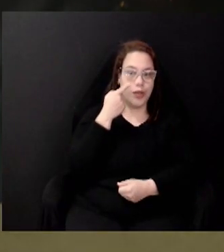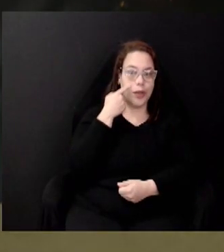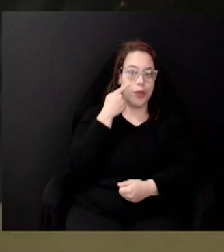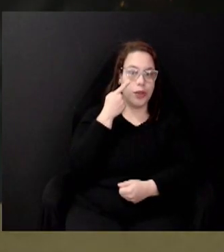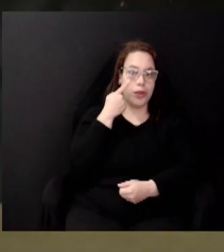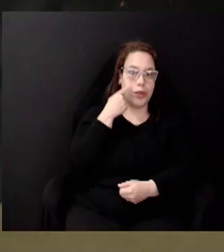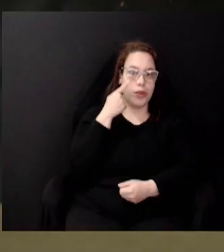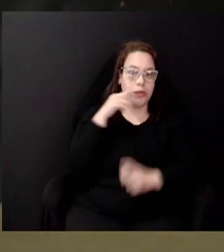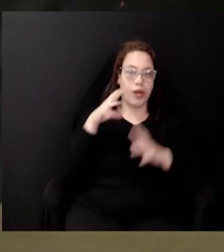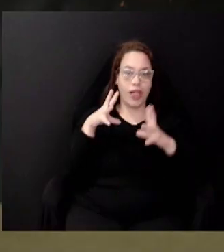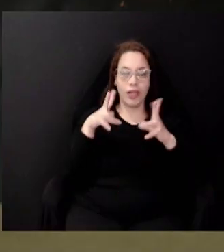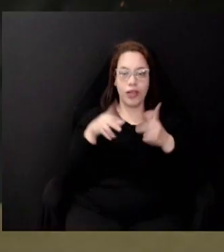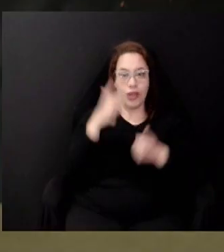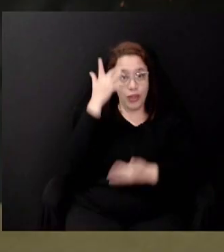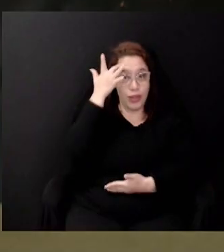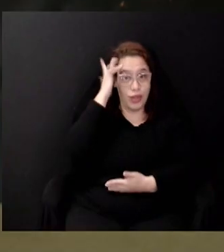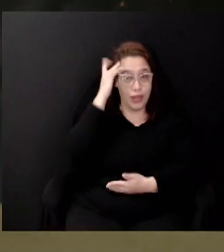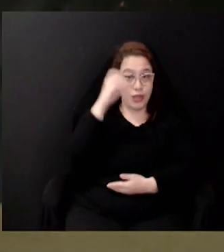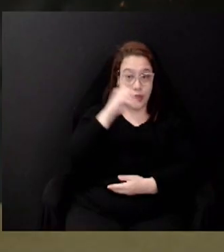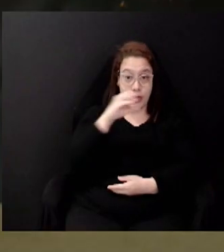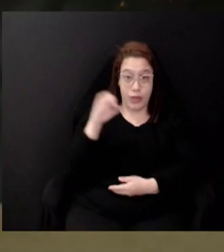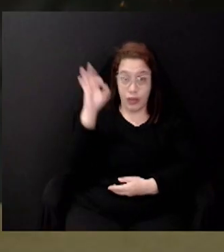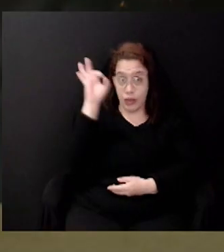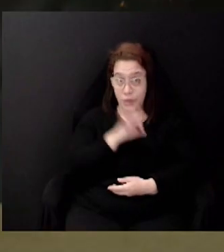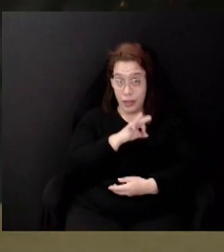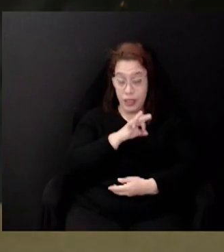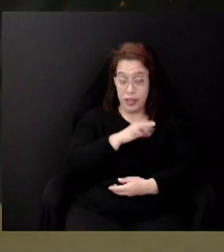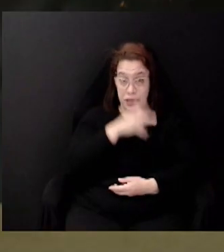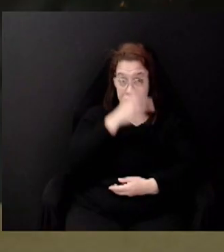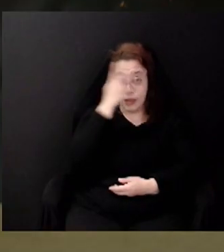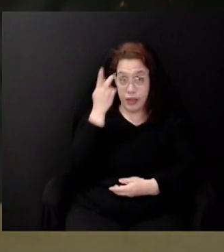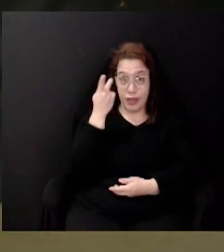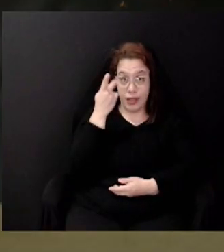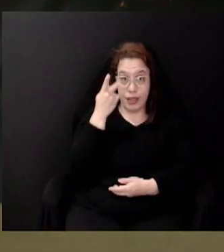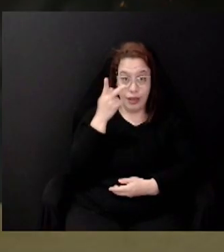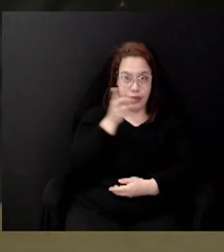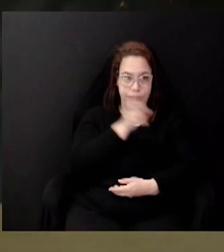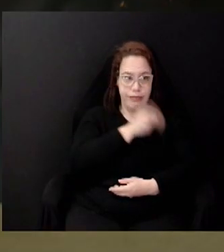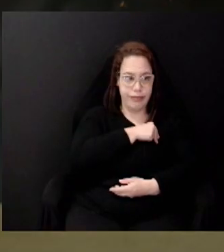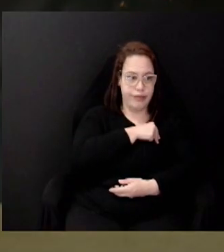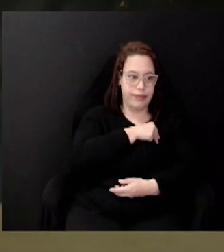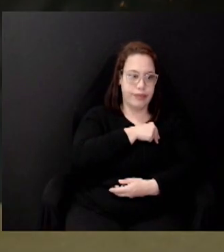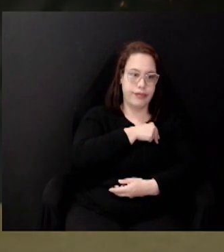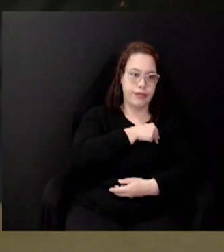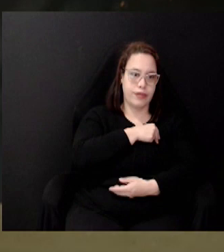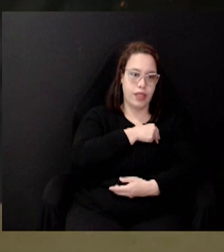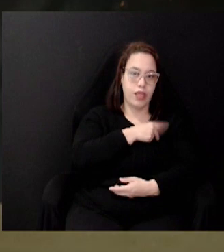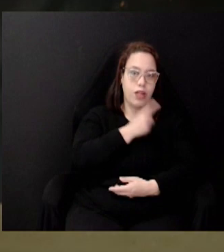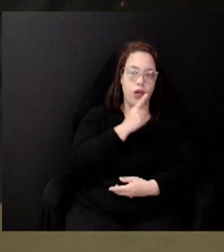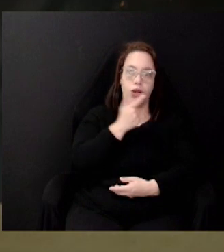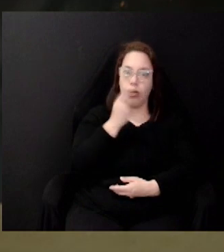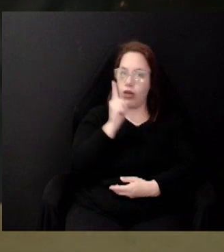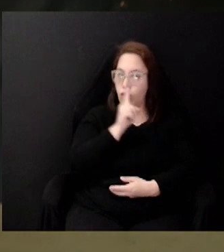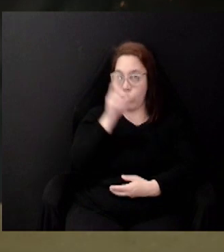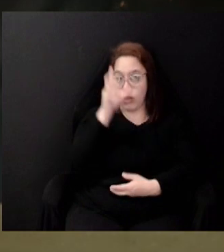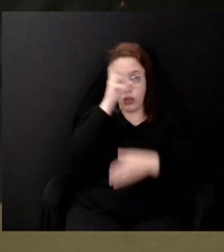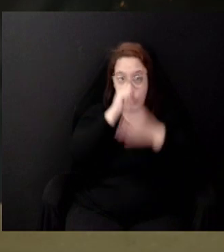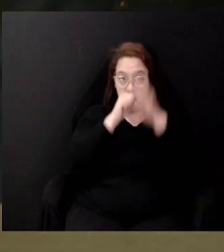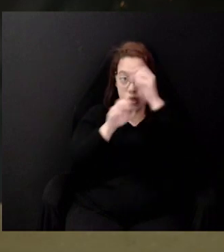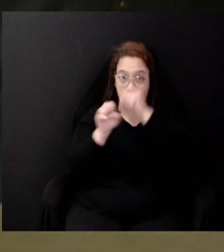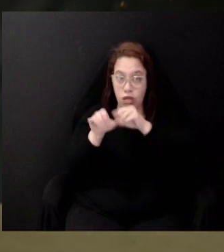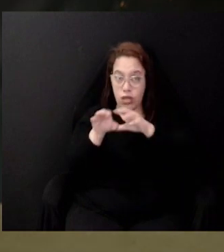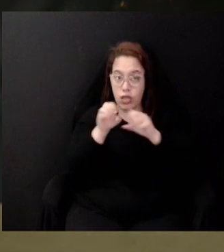mundo, eu acho, né? 90% das pessoas. É impressionante como a gente não aprendeu, a gente não teve aula de